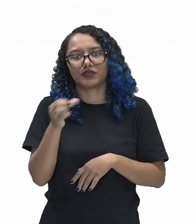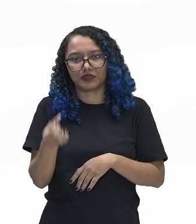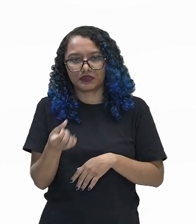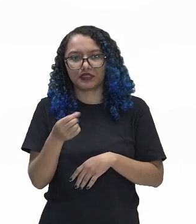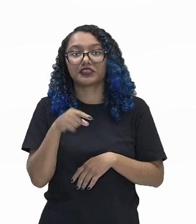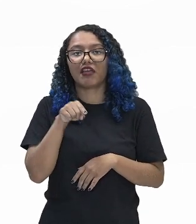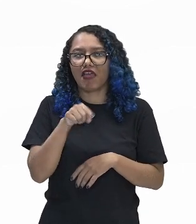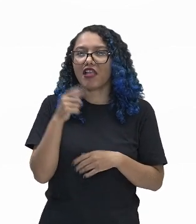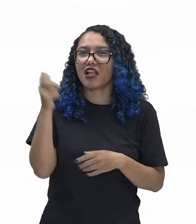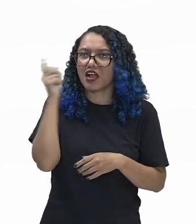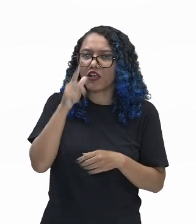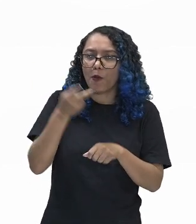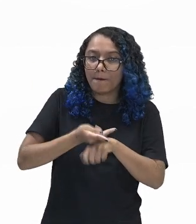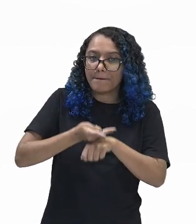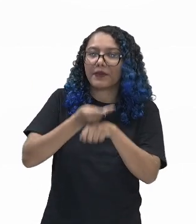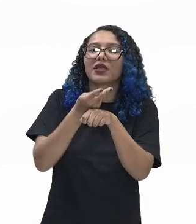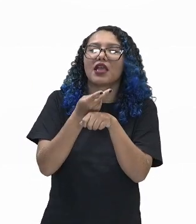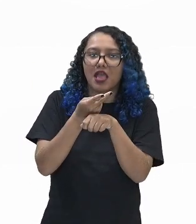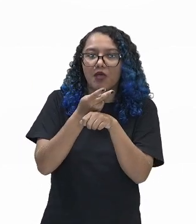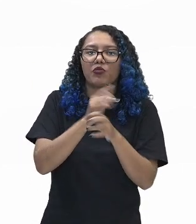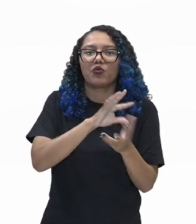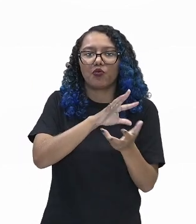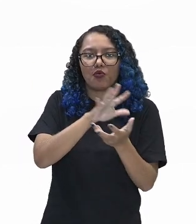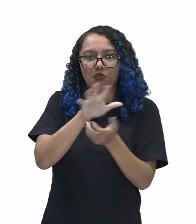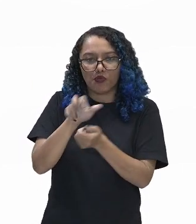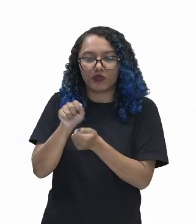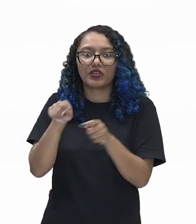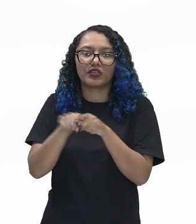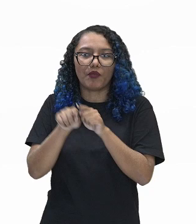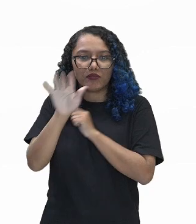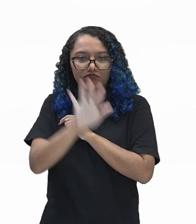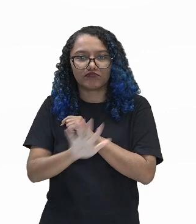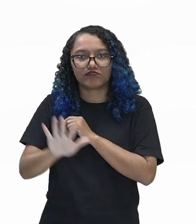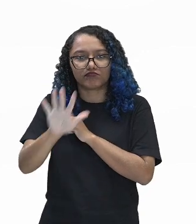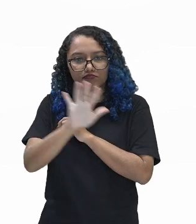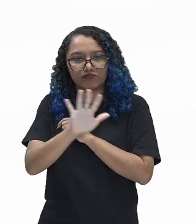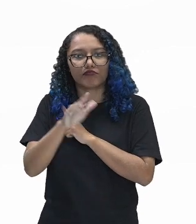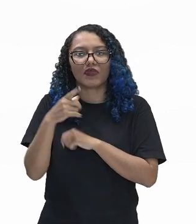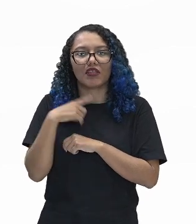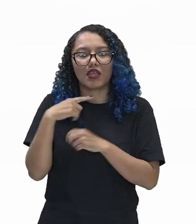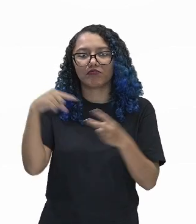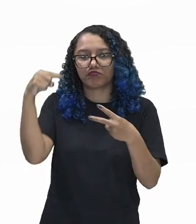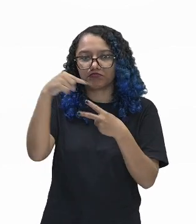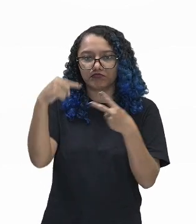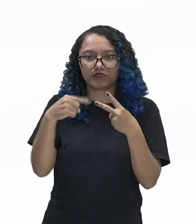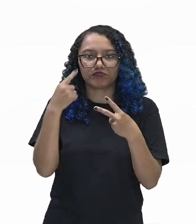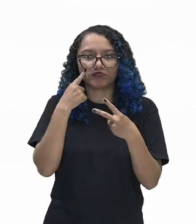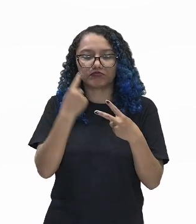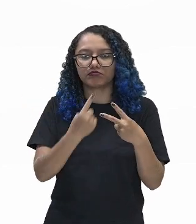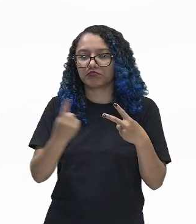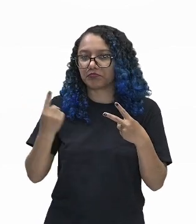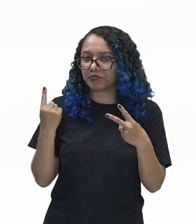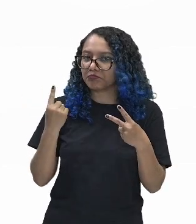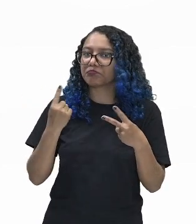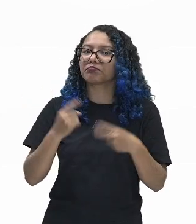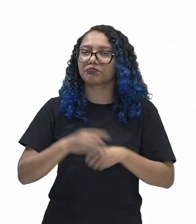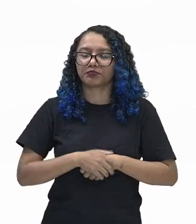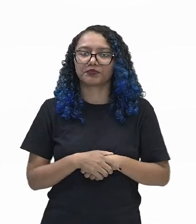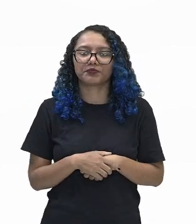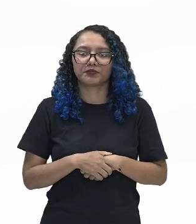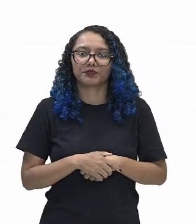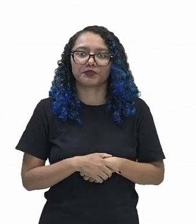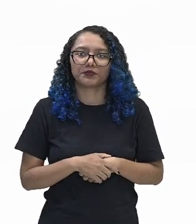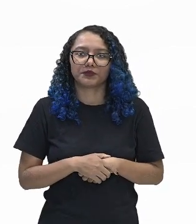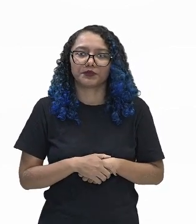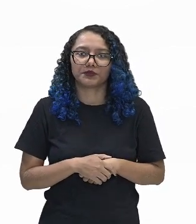prêmios nacionais e internacionais, como Histórias de Índio, Coisas de Índio e As Serpentes que